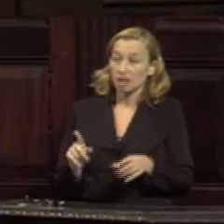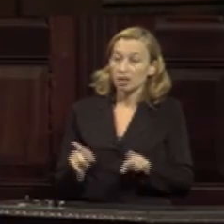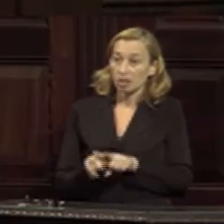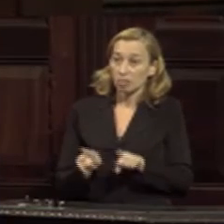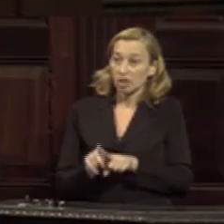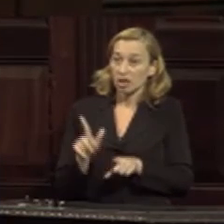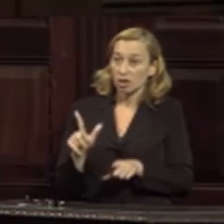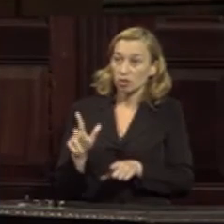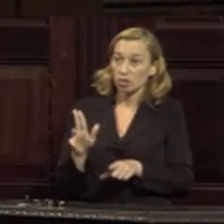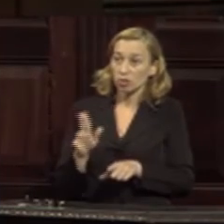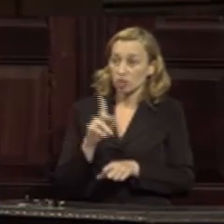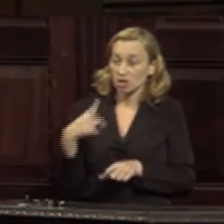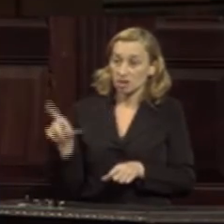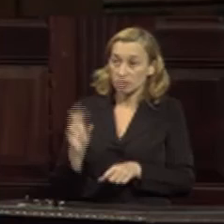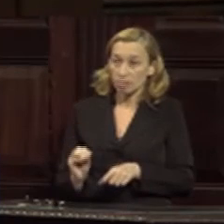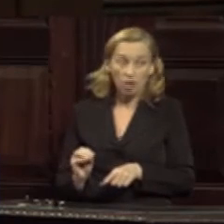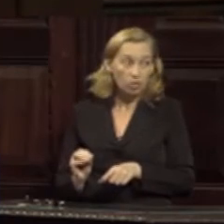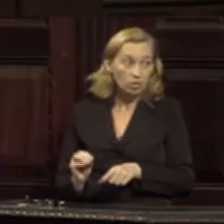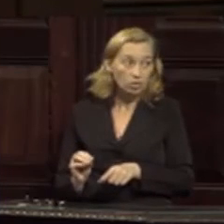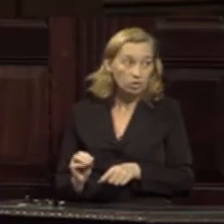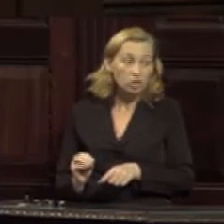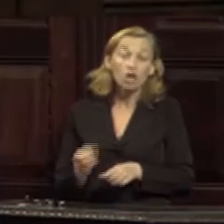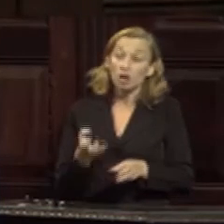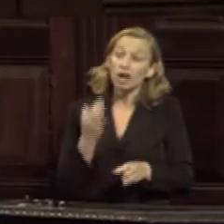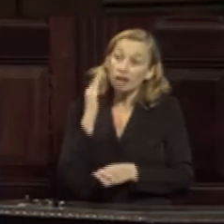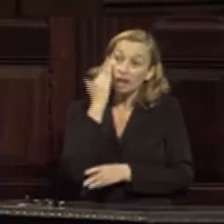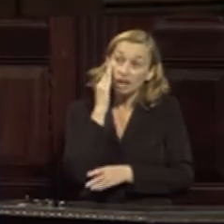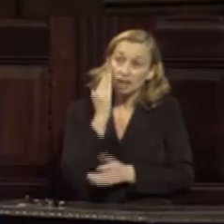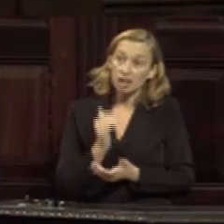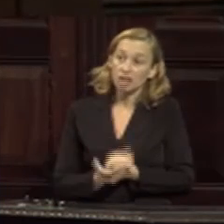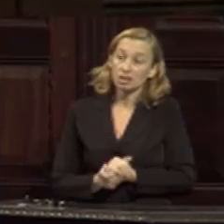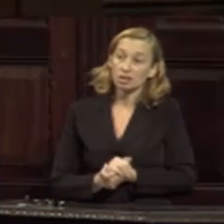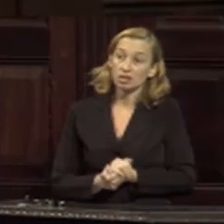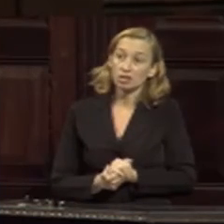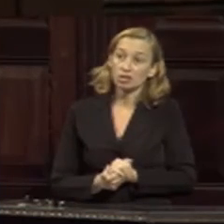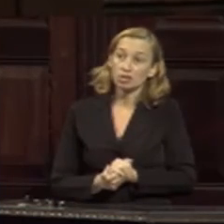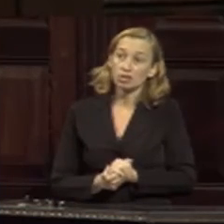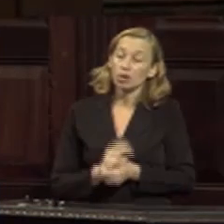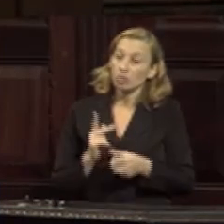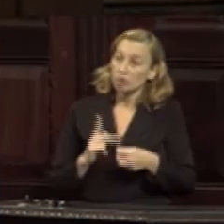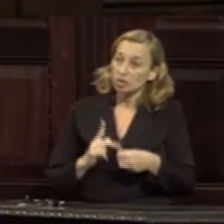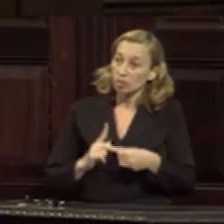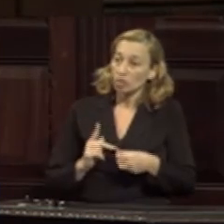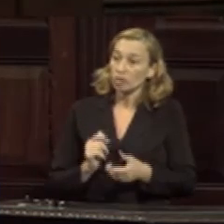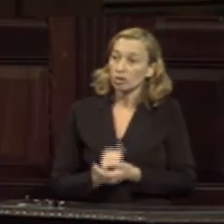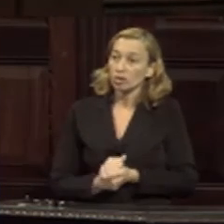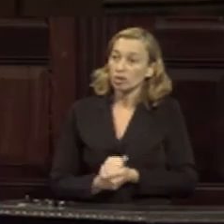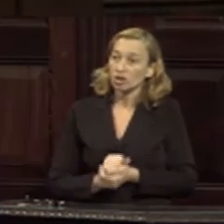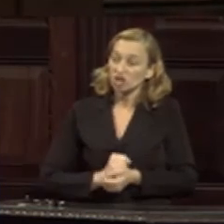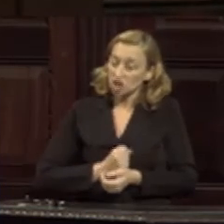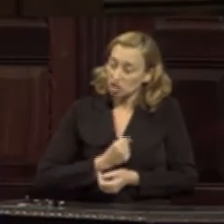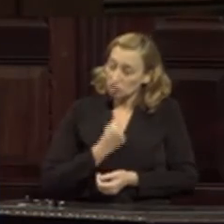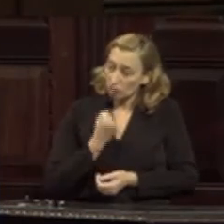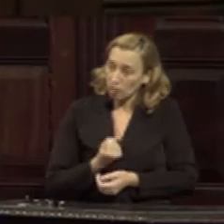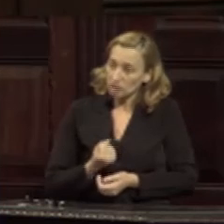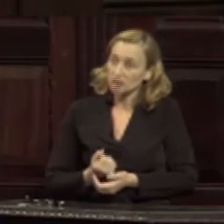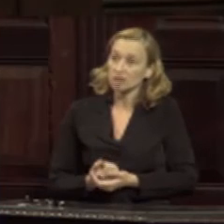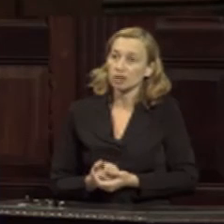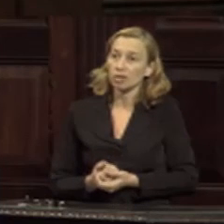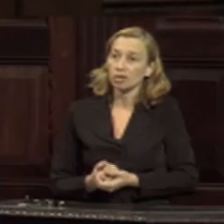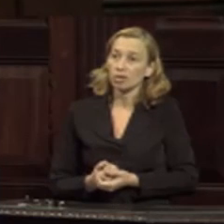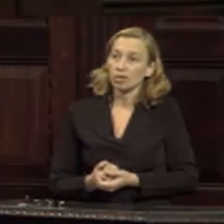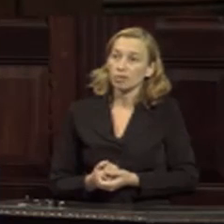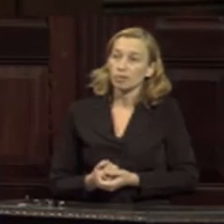que o deputado Luiz Paulo compreenda o contraditório e busque no contraditório